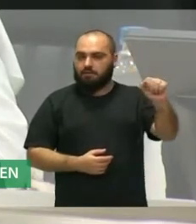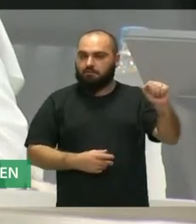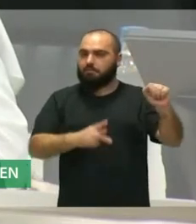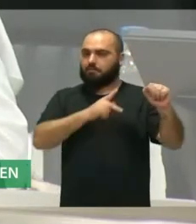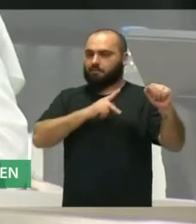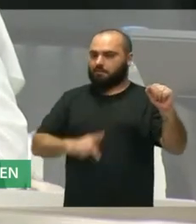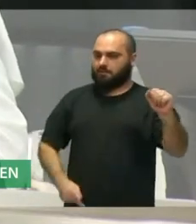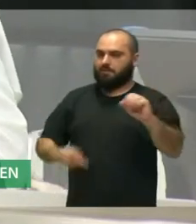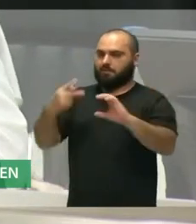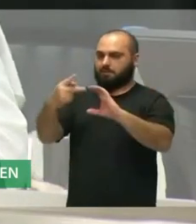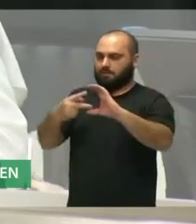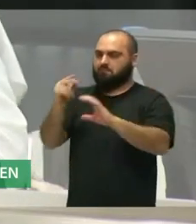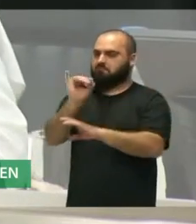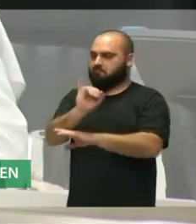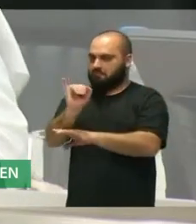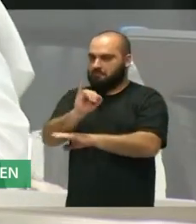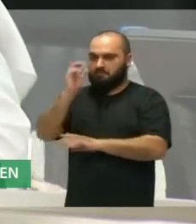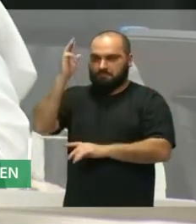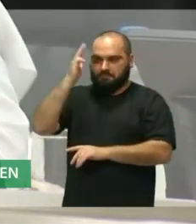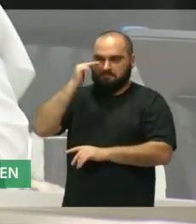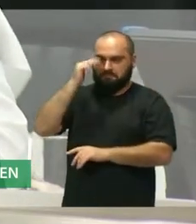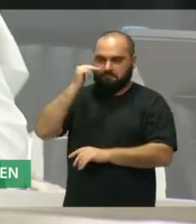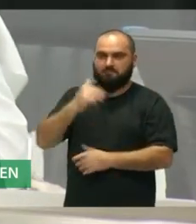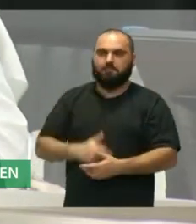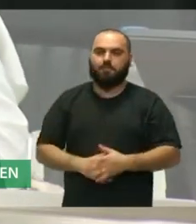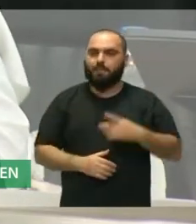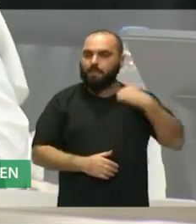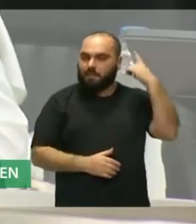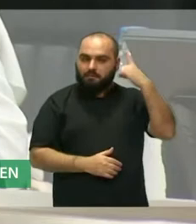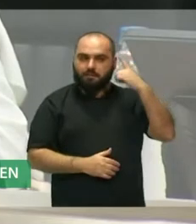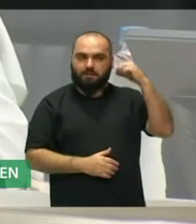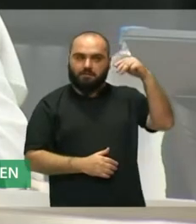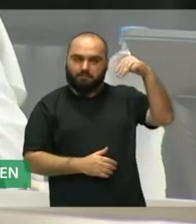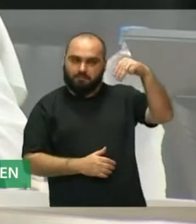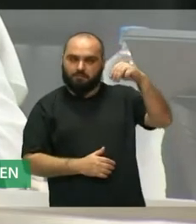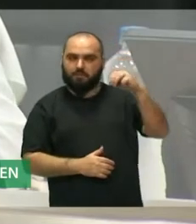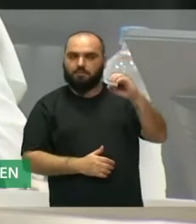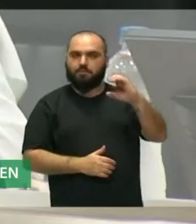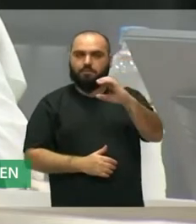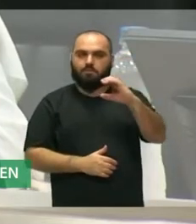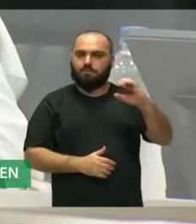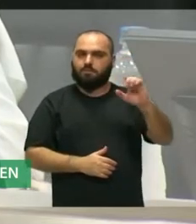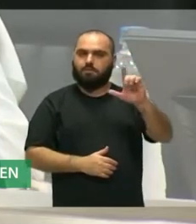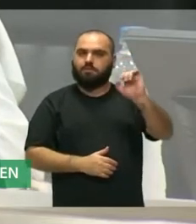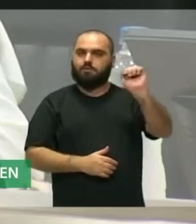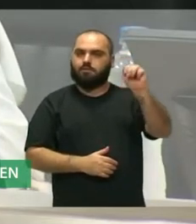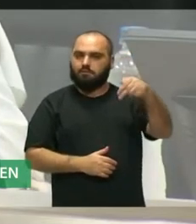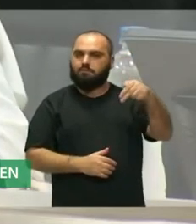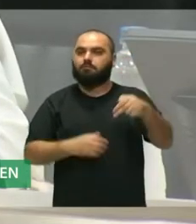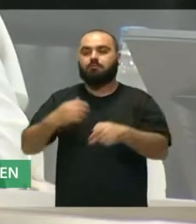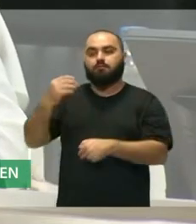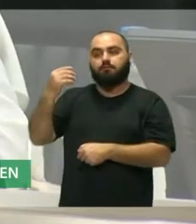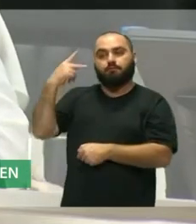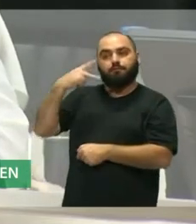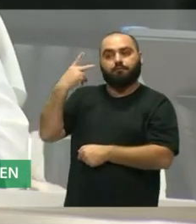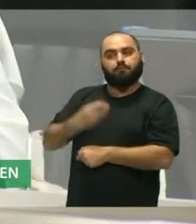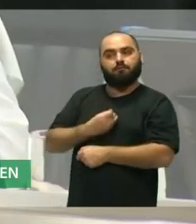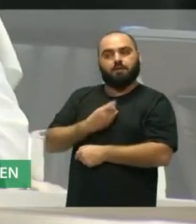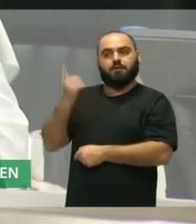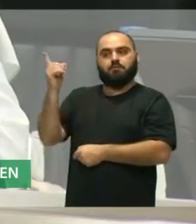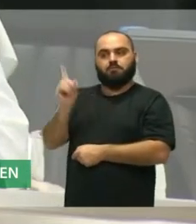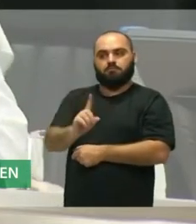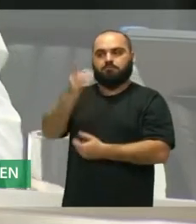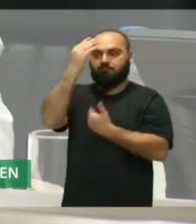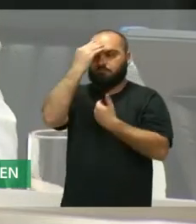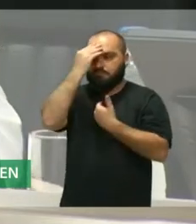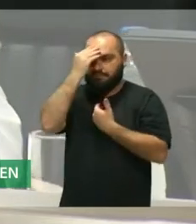desta casa, né, Marcelo, ao deputado Mocelin, aos vereadores aqui presentes. Muito